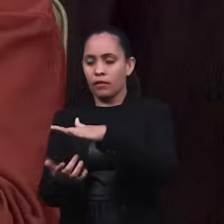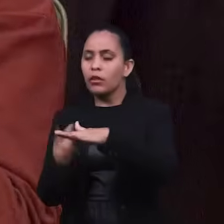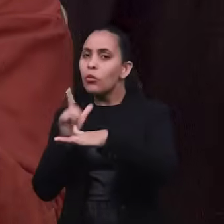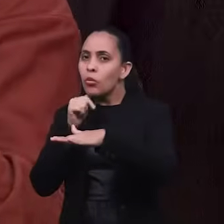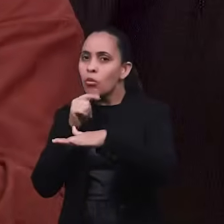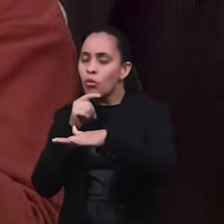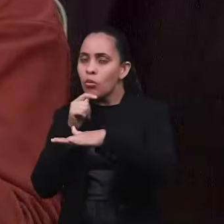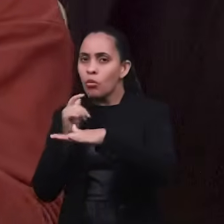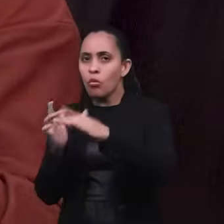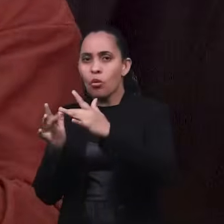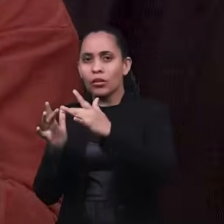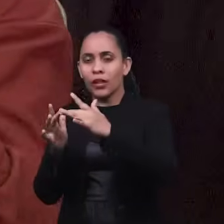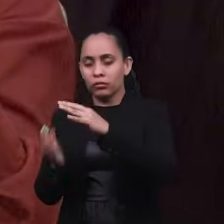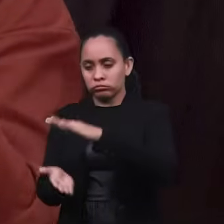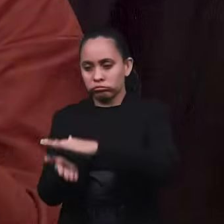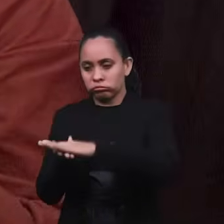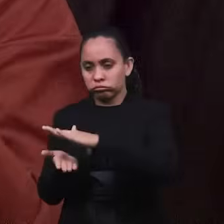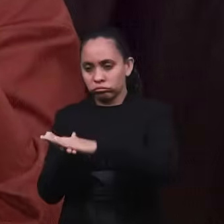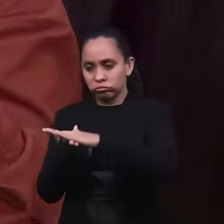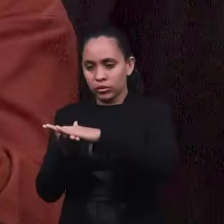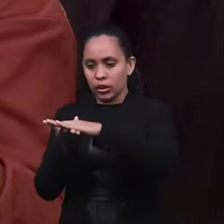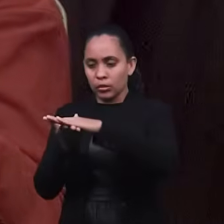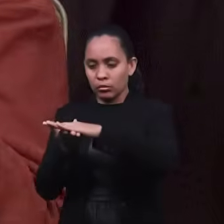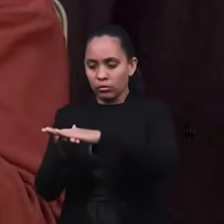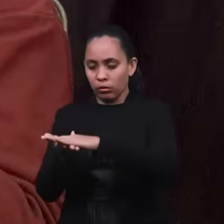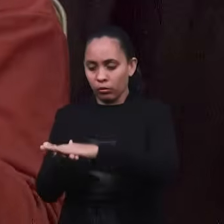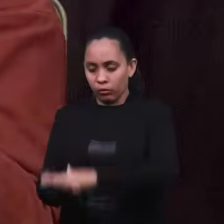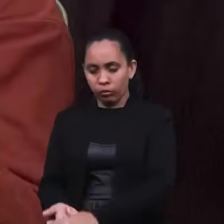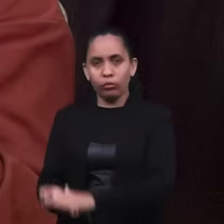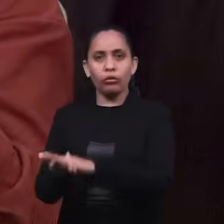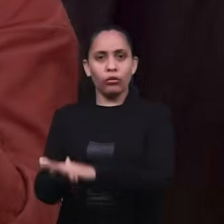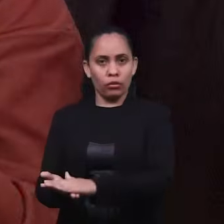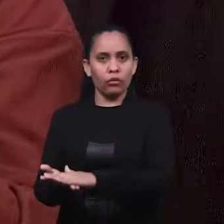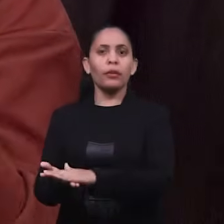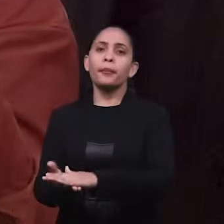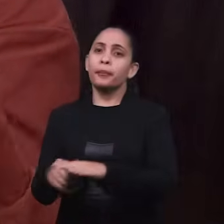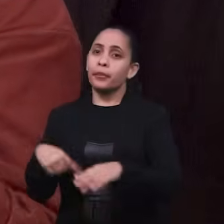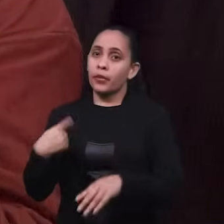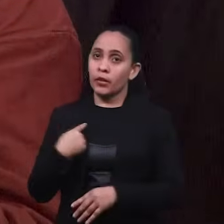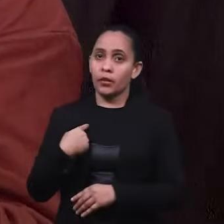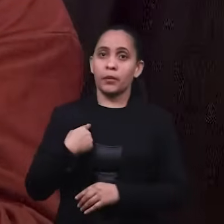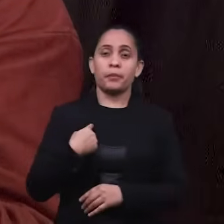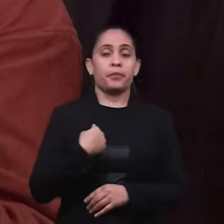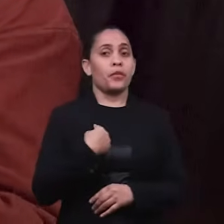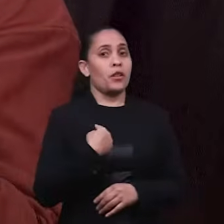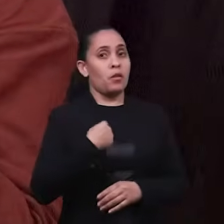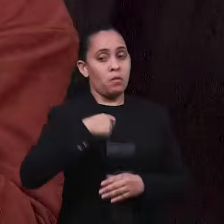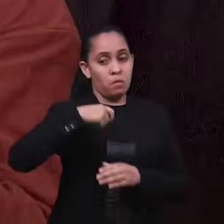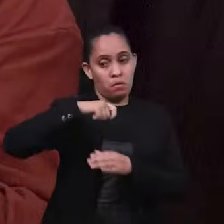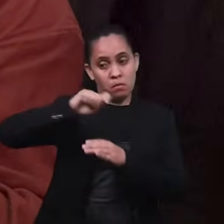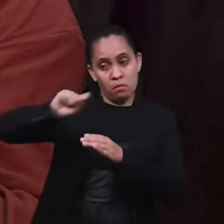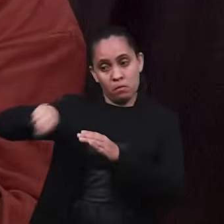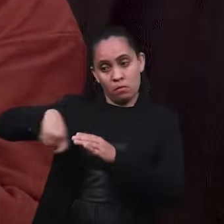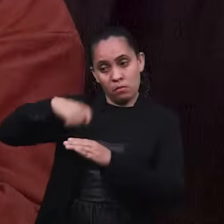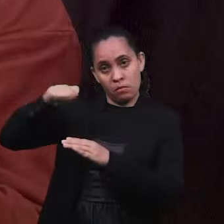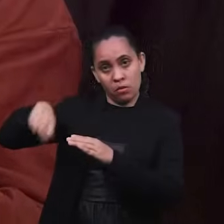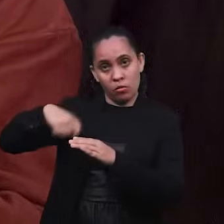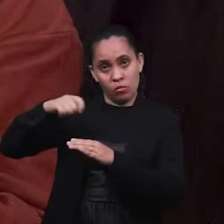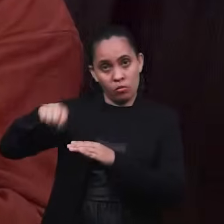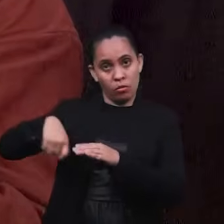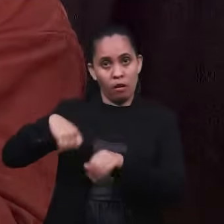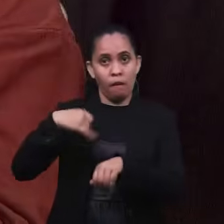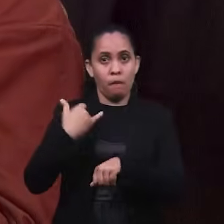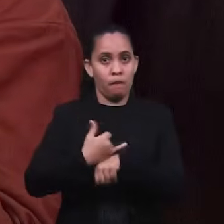anterior, vai mexer, é importante, quando mexer com uma colher de plástico e não utilizar colher de